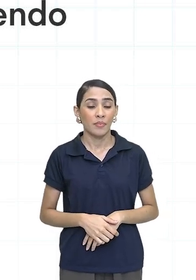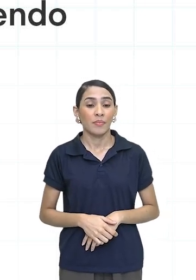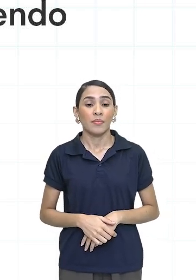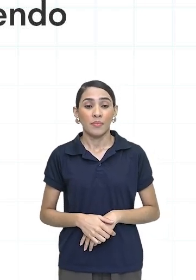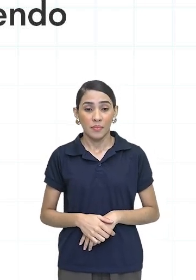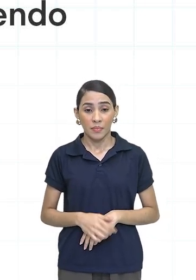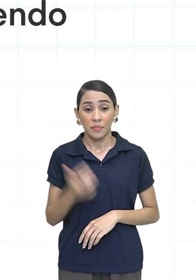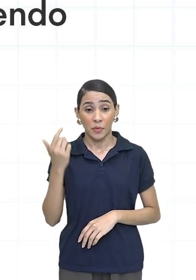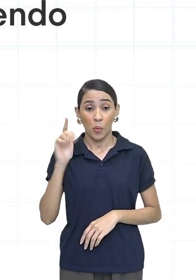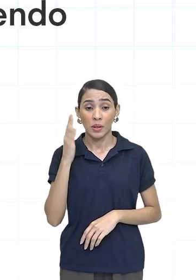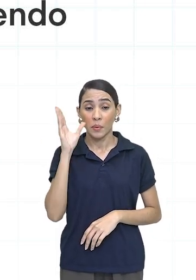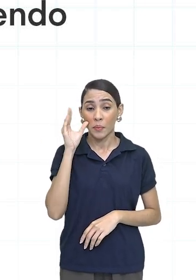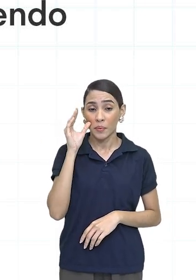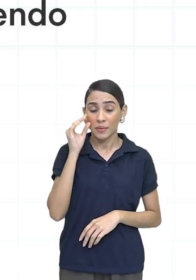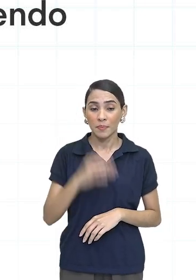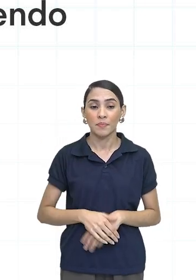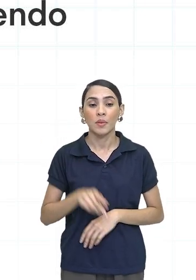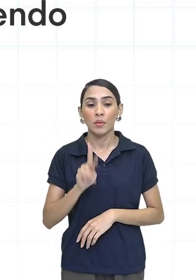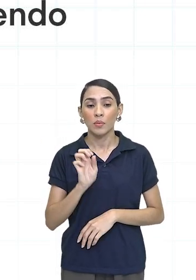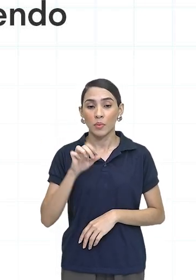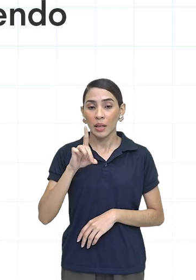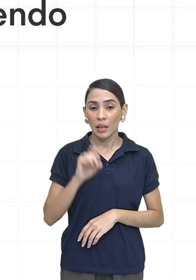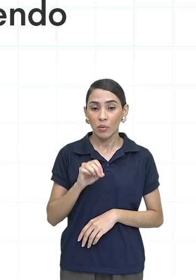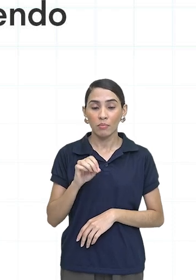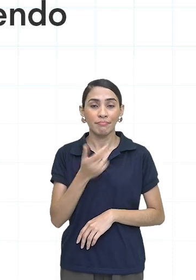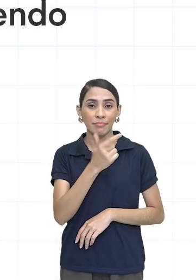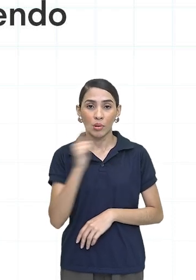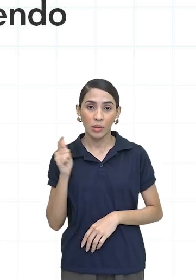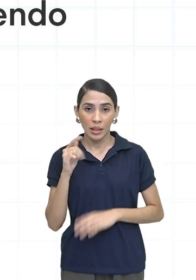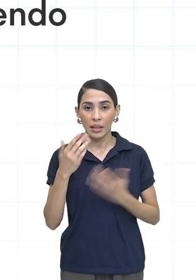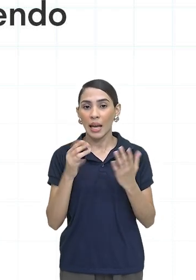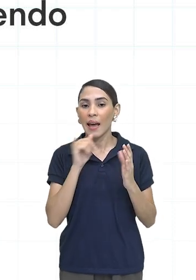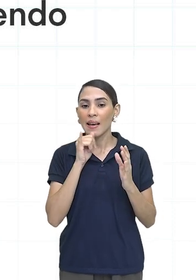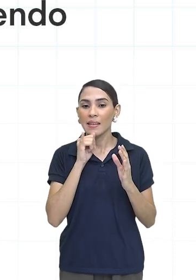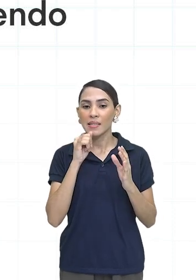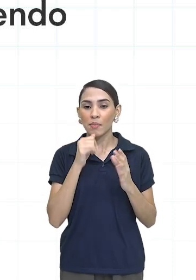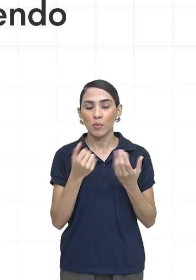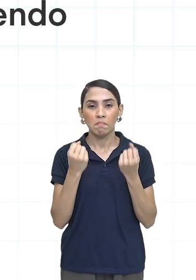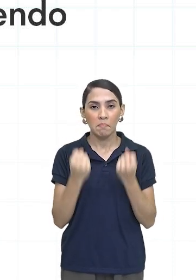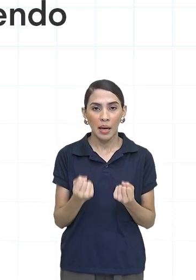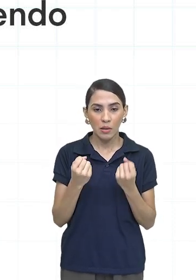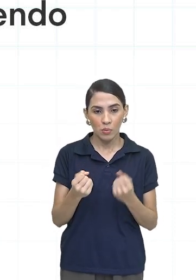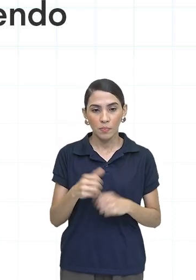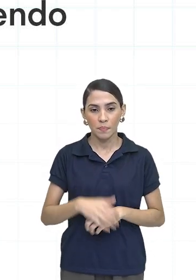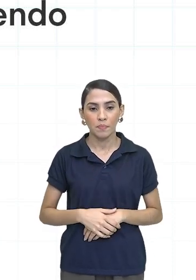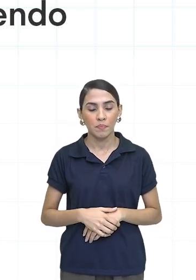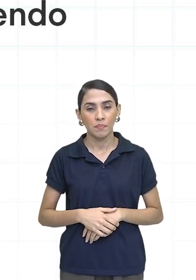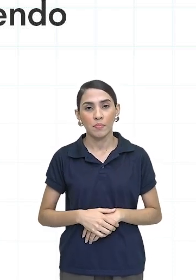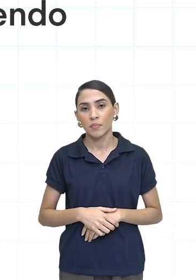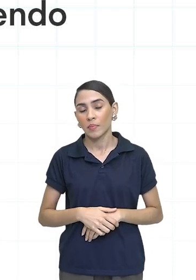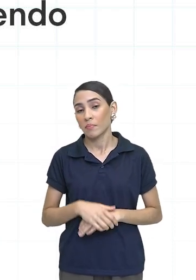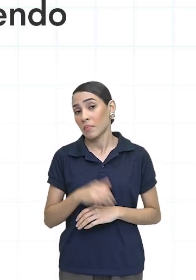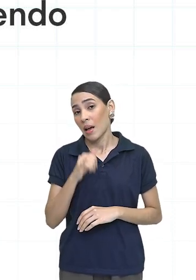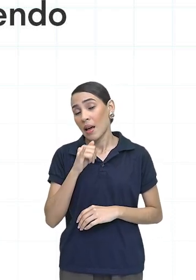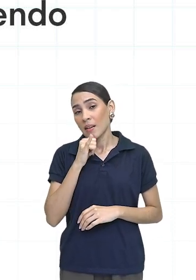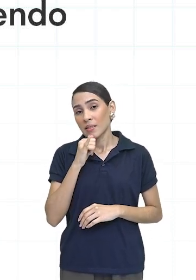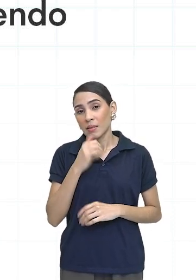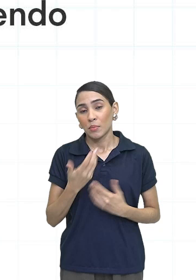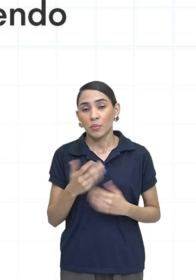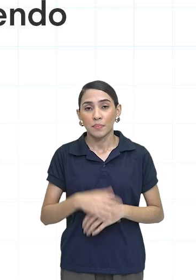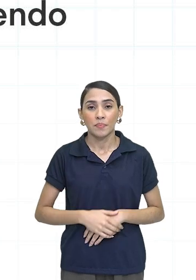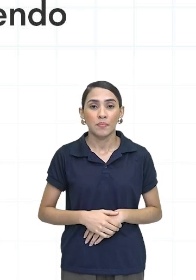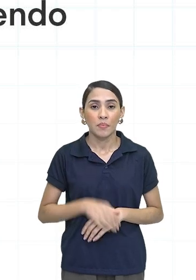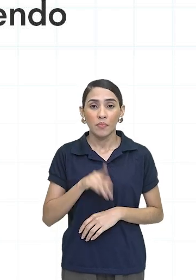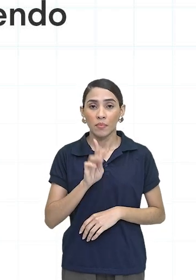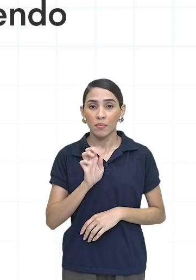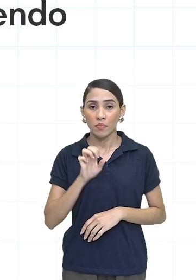Outra curiosidade, o Kendo não tem categorias de peso, ou seja, os kendokas são